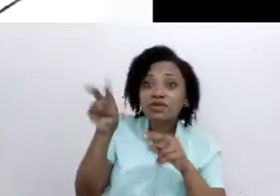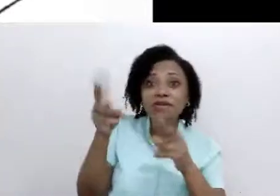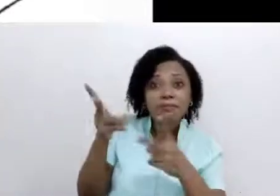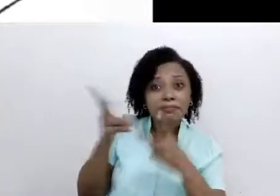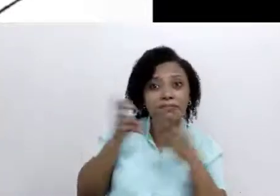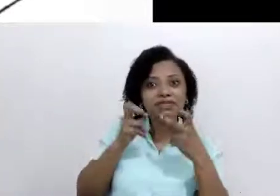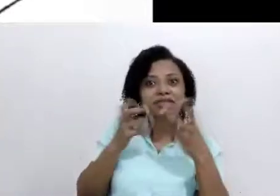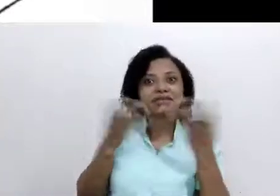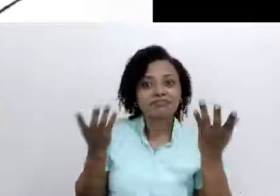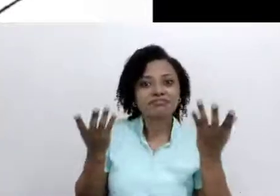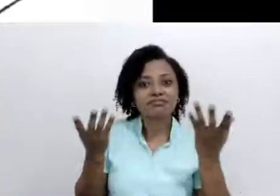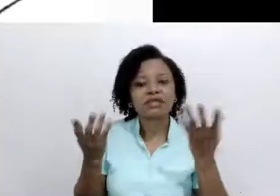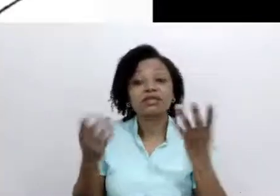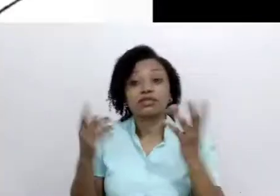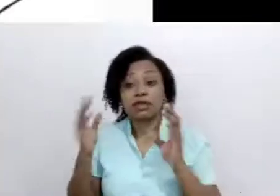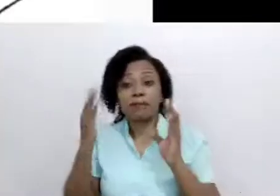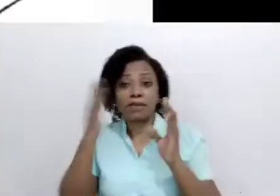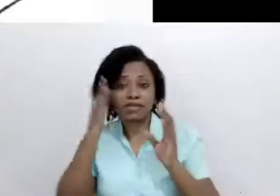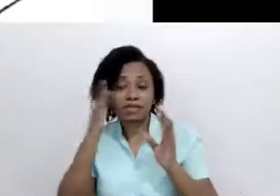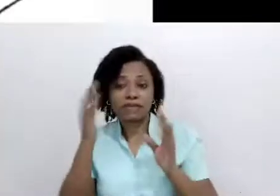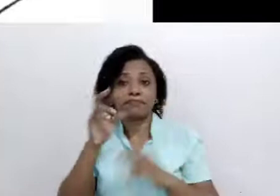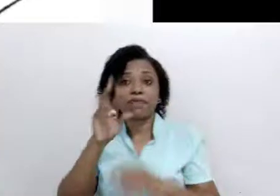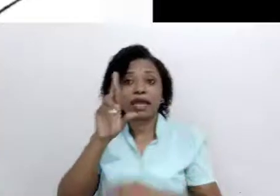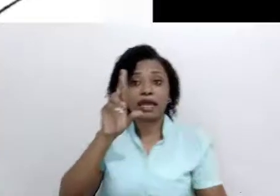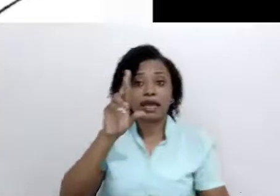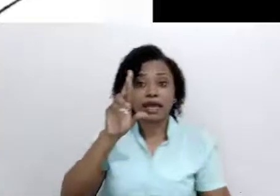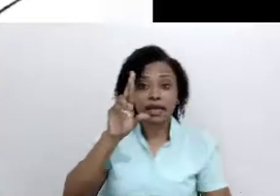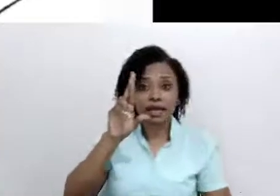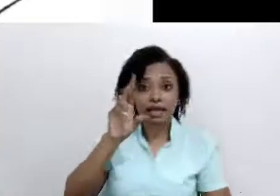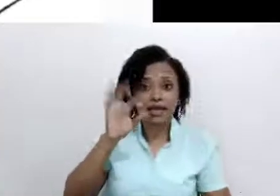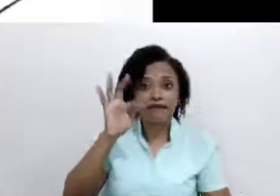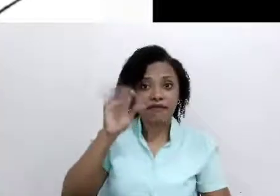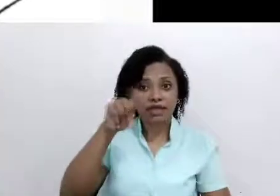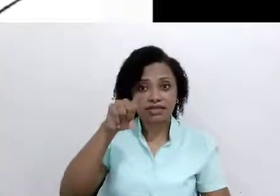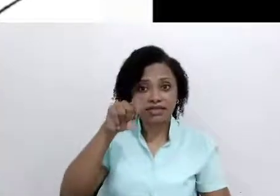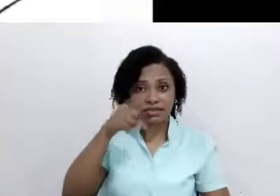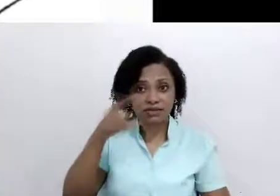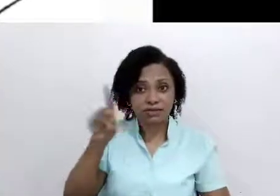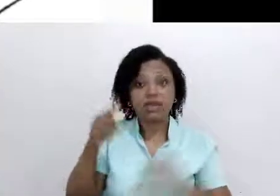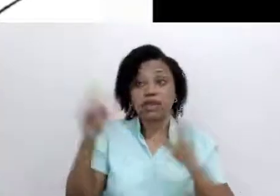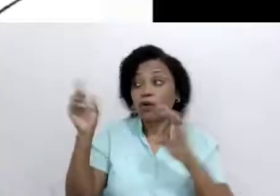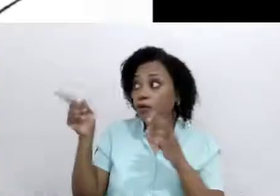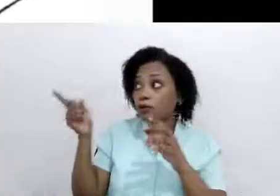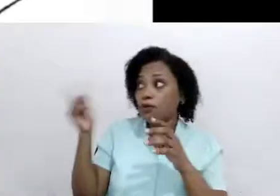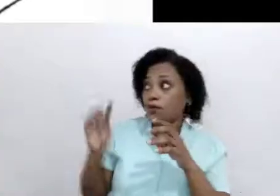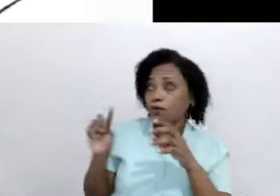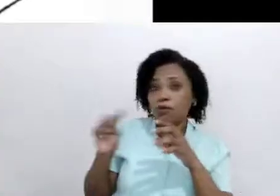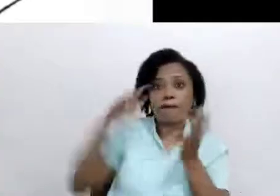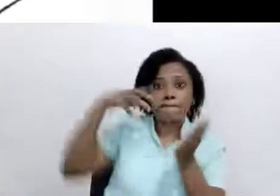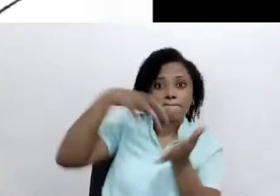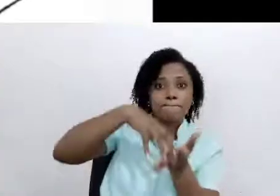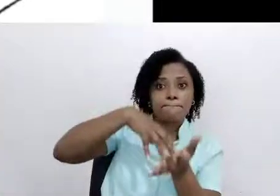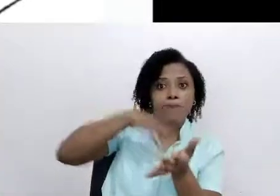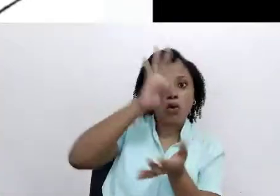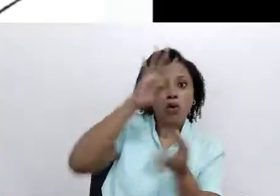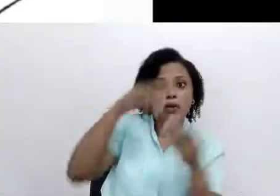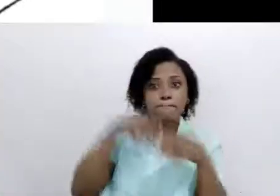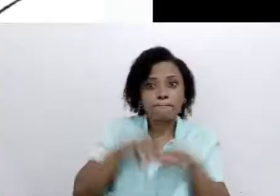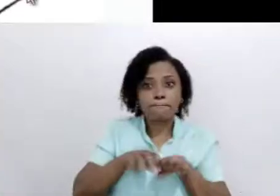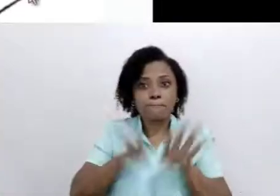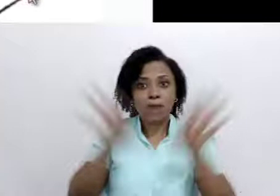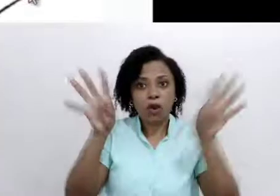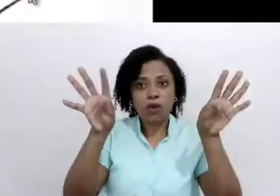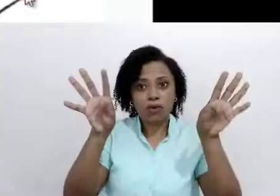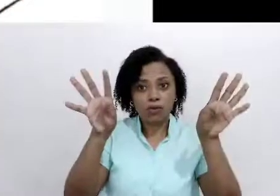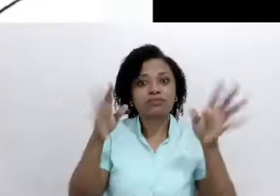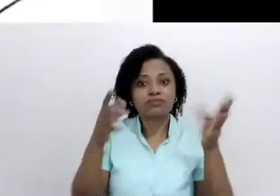difusa, certo? Então a reflexão, os raios de luz batem na superfície e voltam para o mesmo